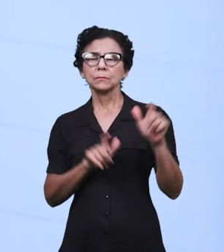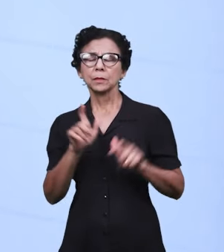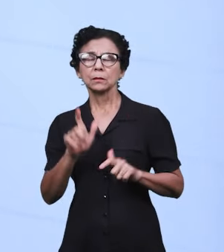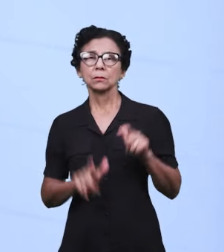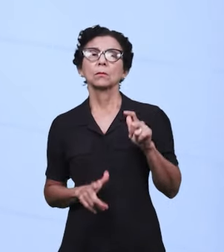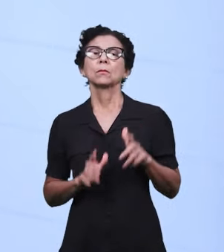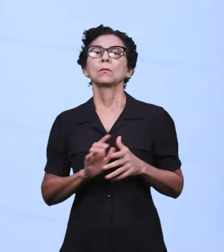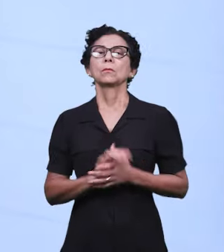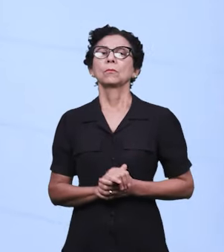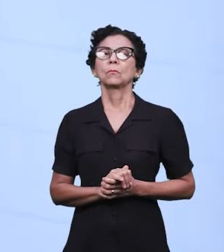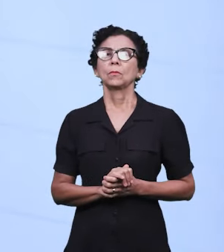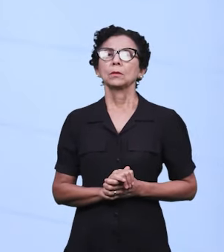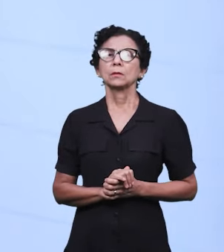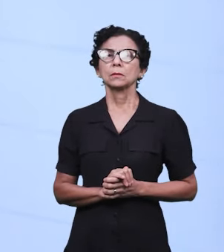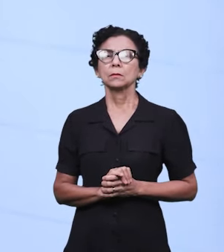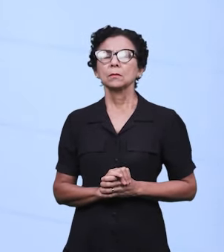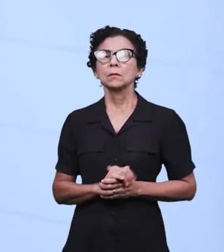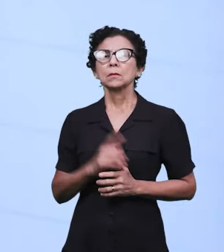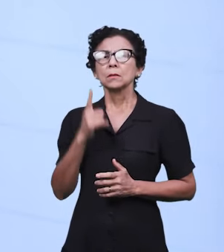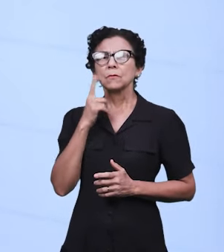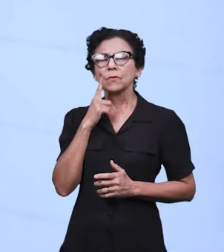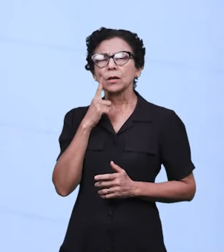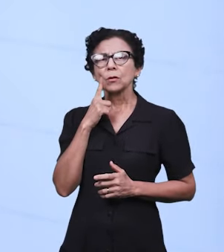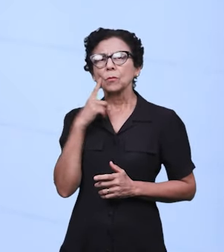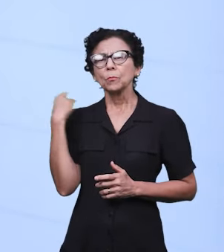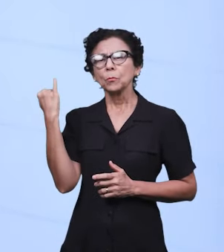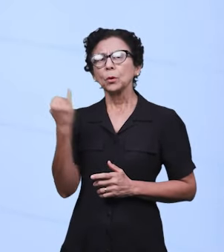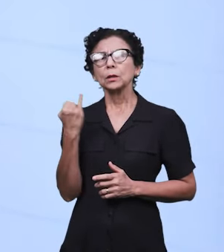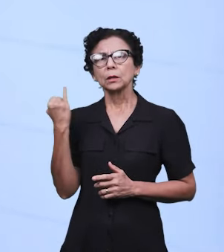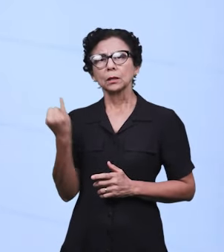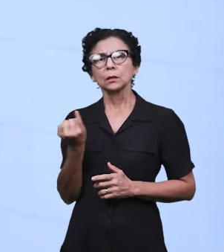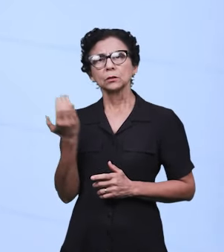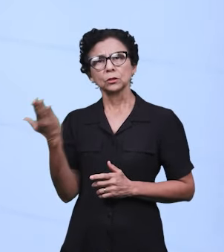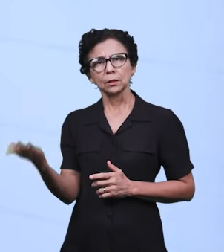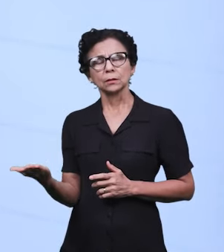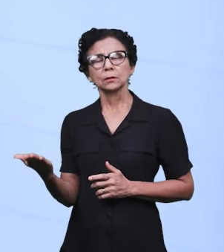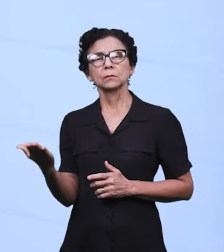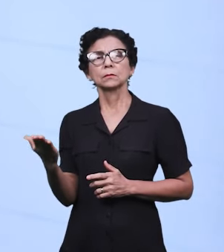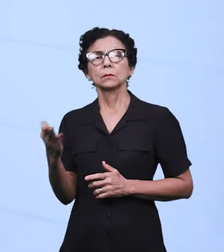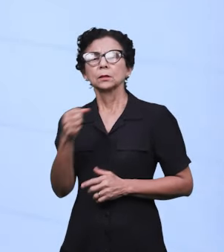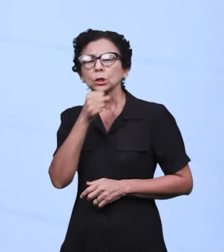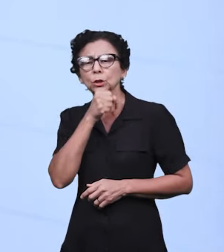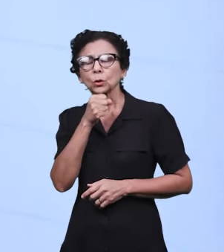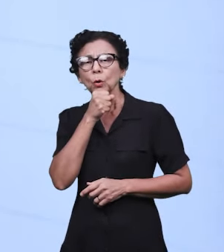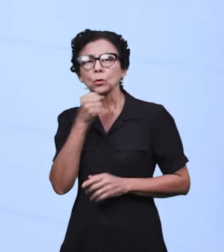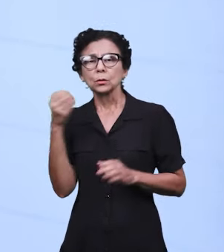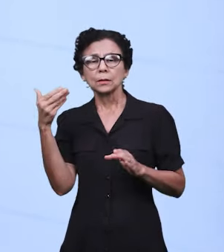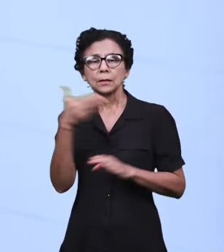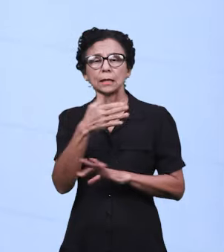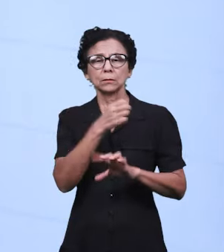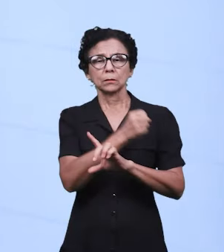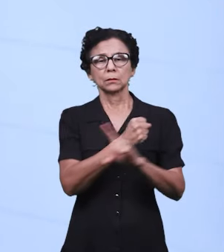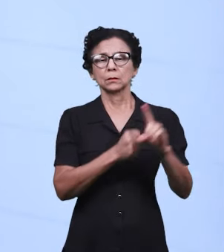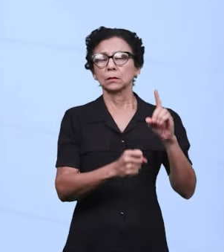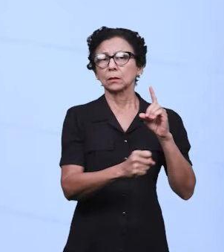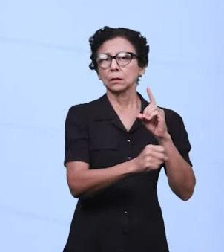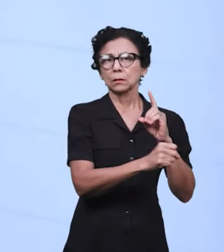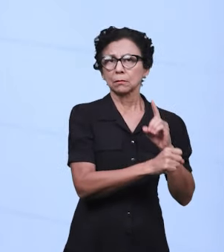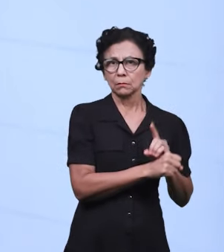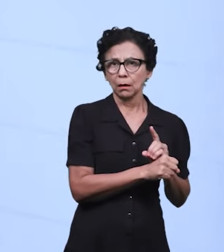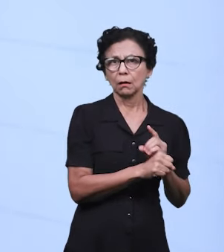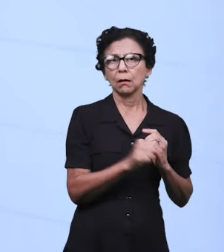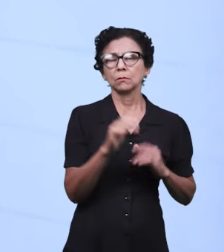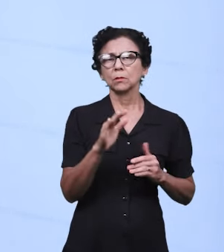idoso na sociedade. Claro. E até buscando, de certa forma, diminuir muitas vezes